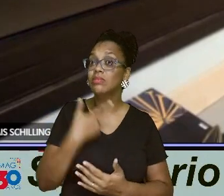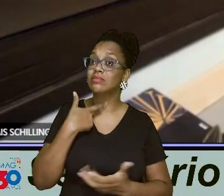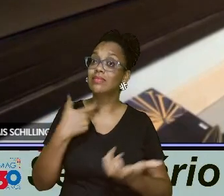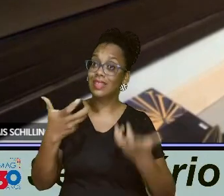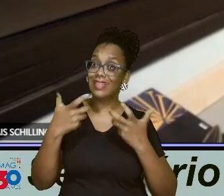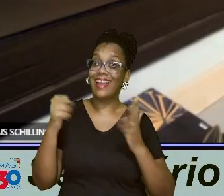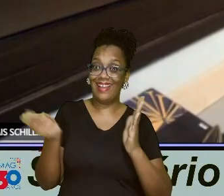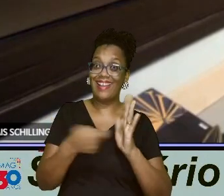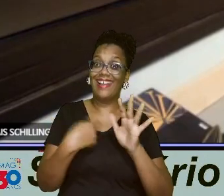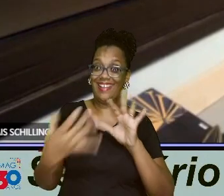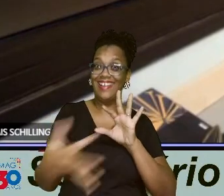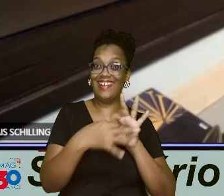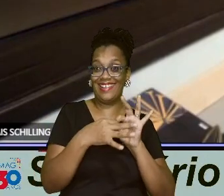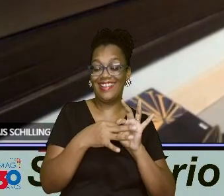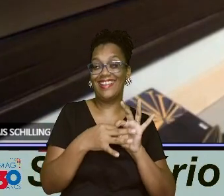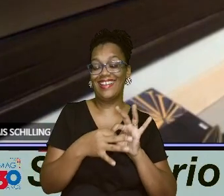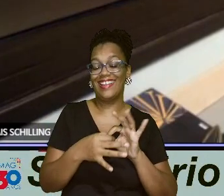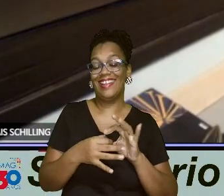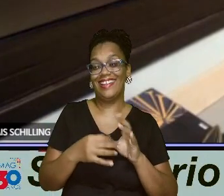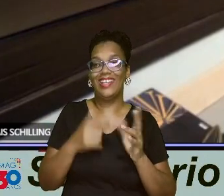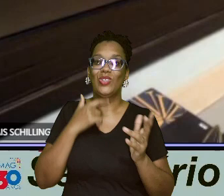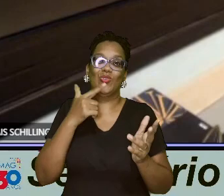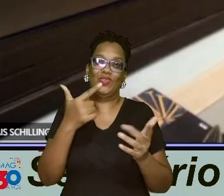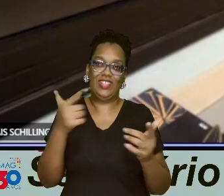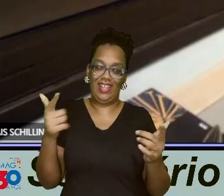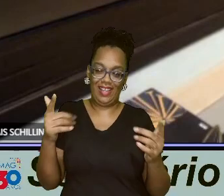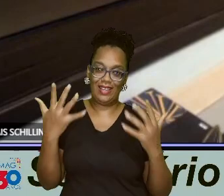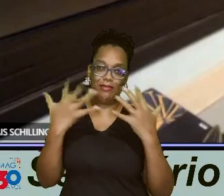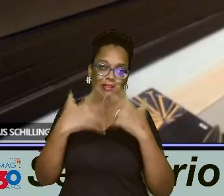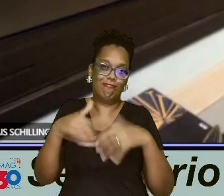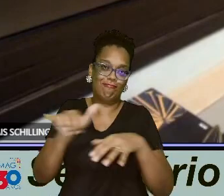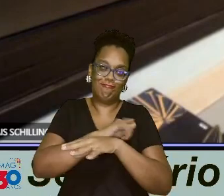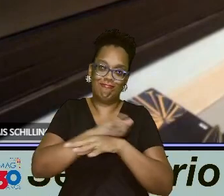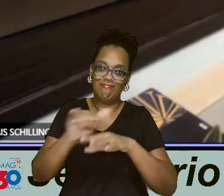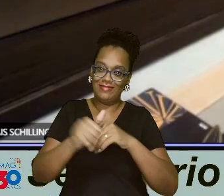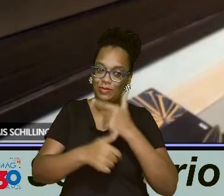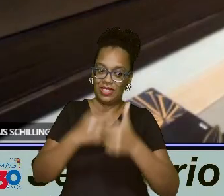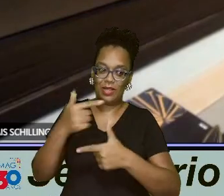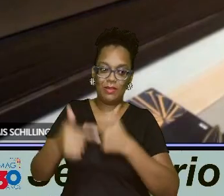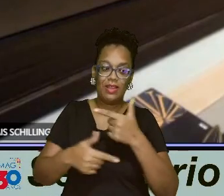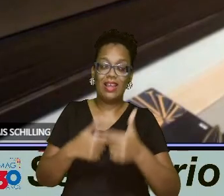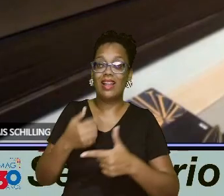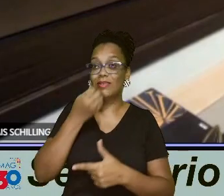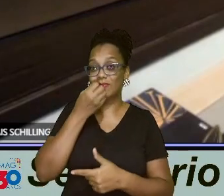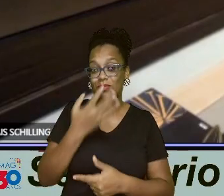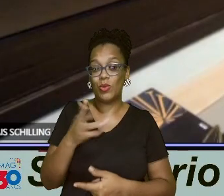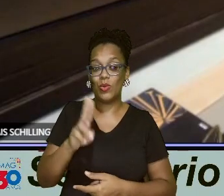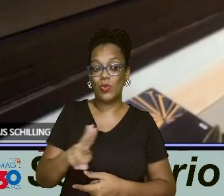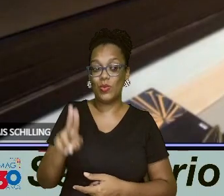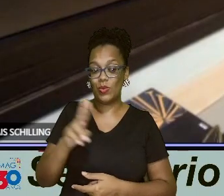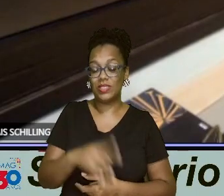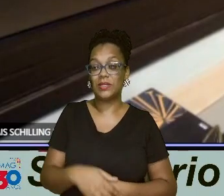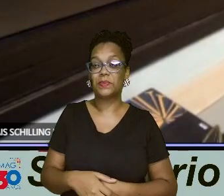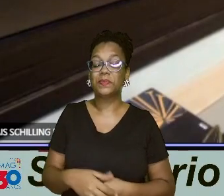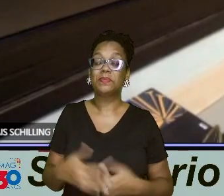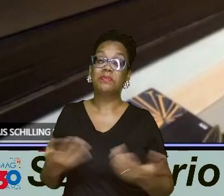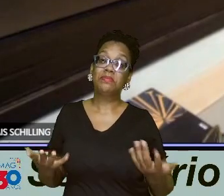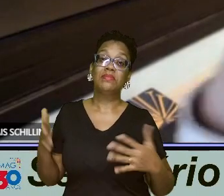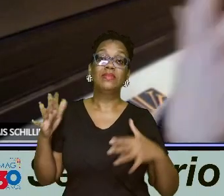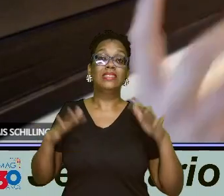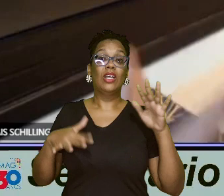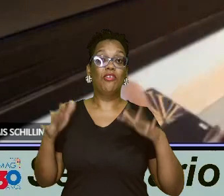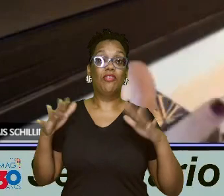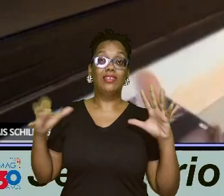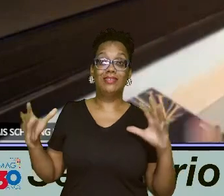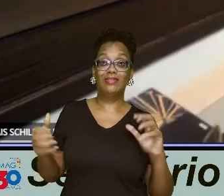sem dúvida nenhuma. Até porque nos trouxe ferramentas para trabalhar que nos são extremamente úteis. E talvez num